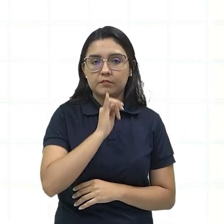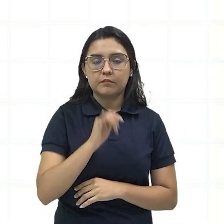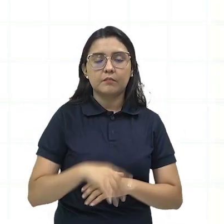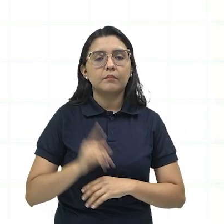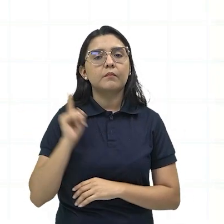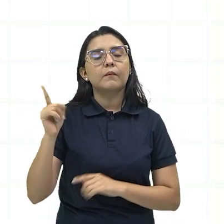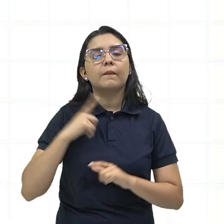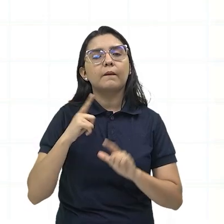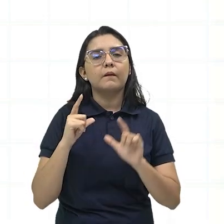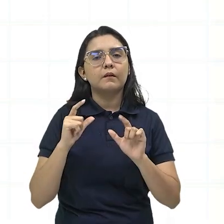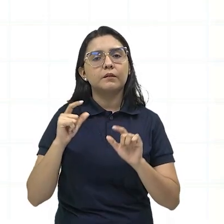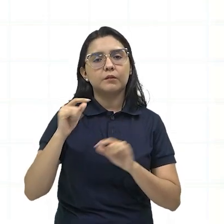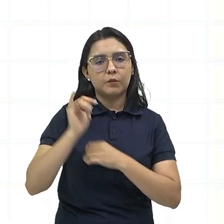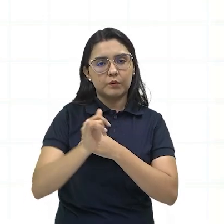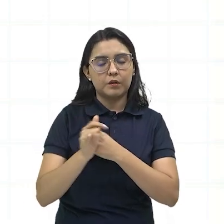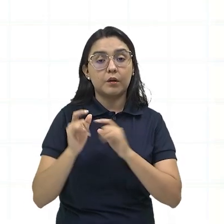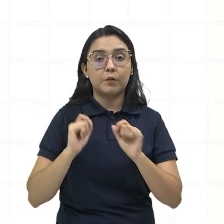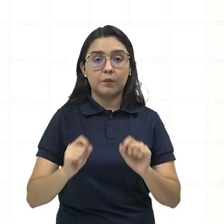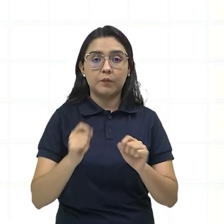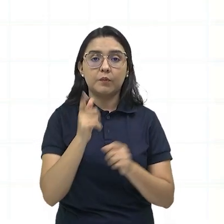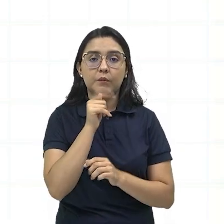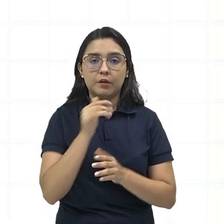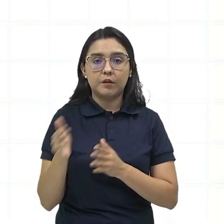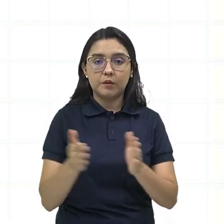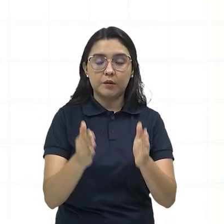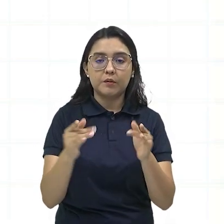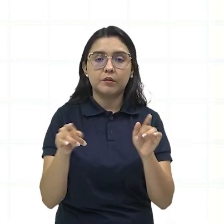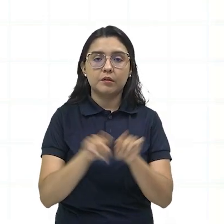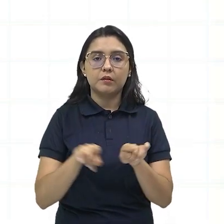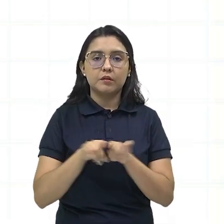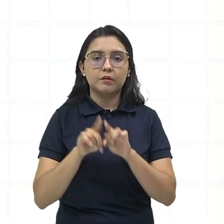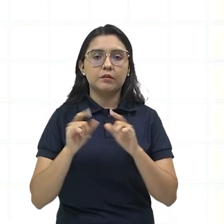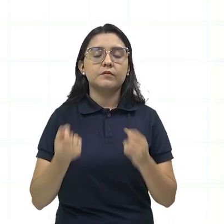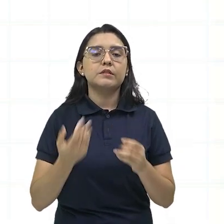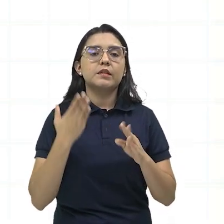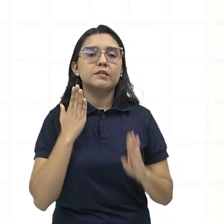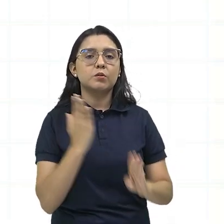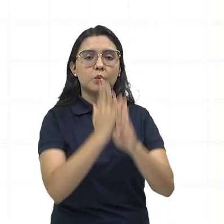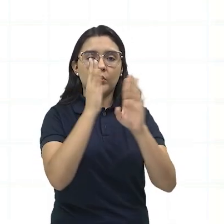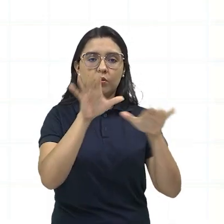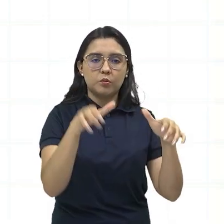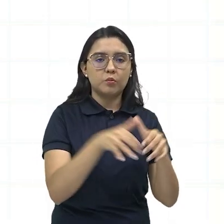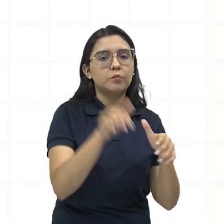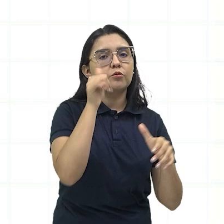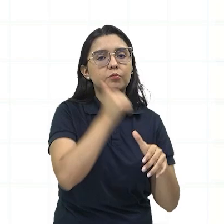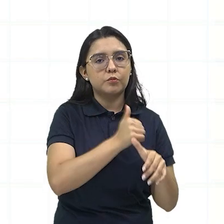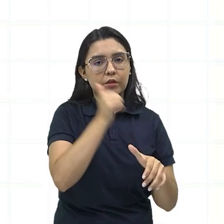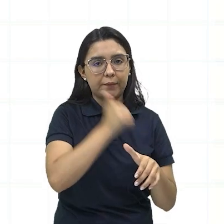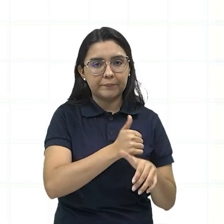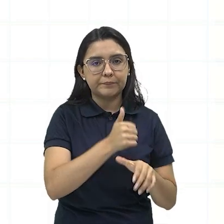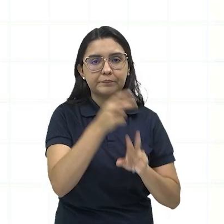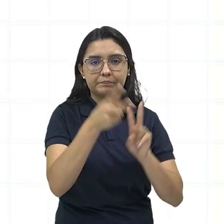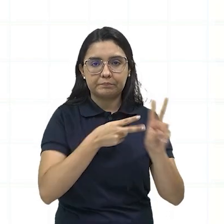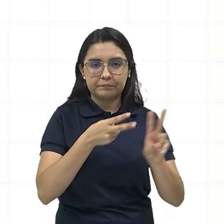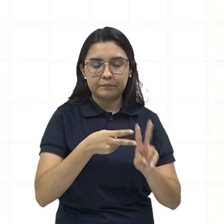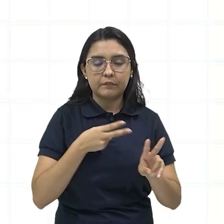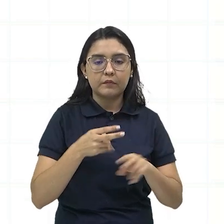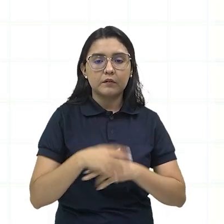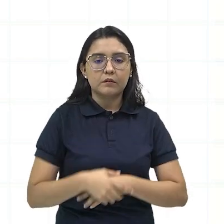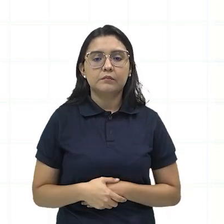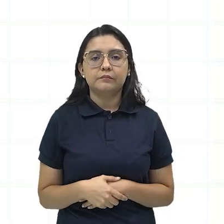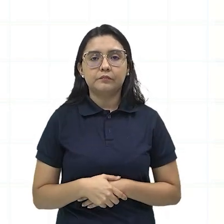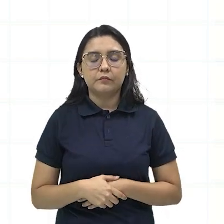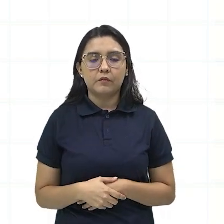Rio e num evento, né? Você encontra lá as Amazonas, que na verdade são as Icamiabas, que foram